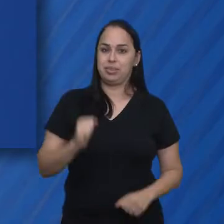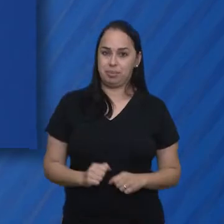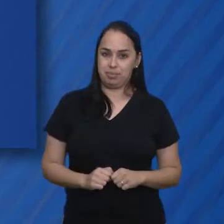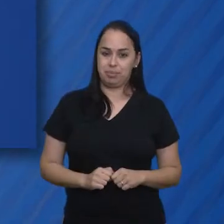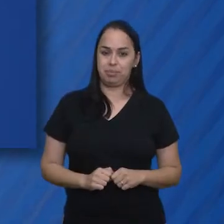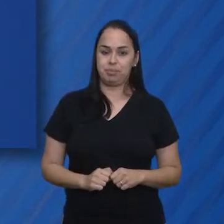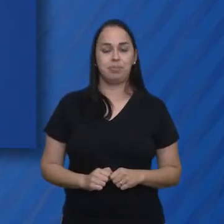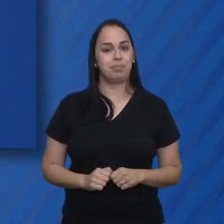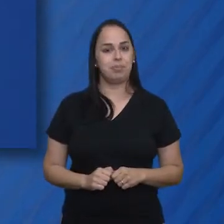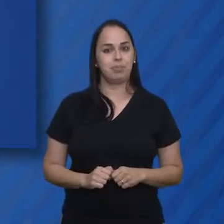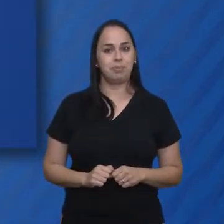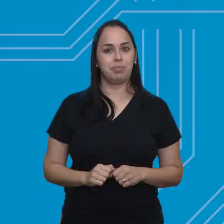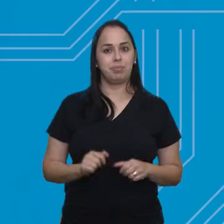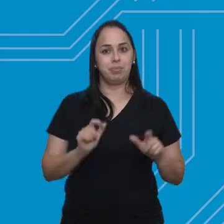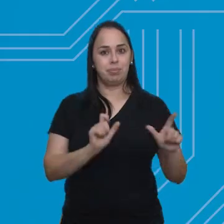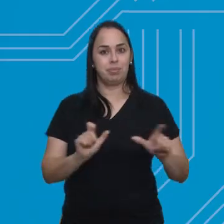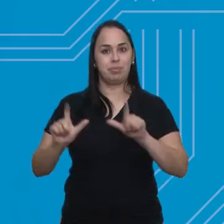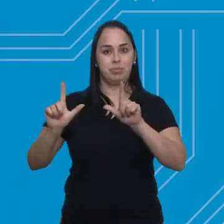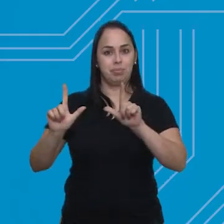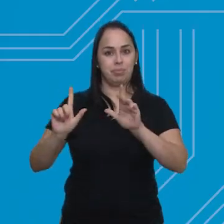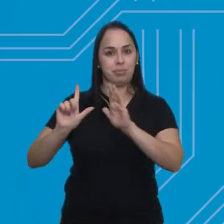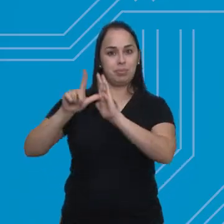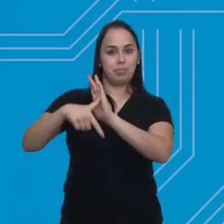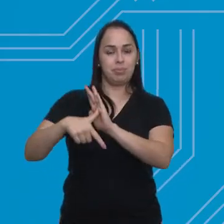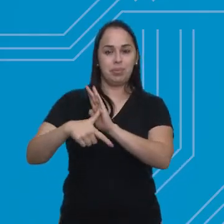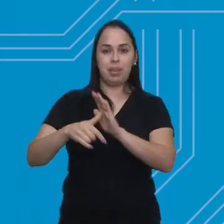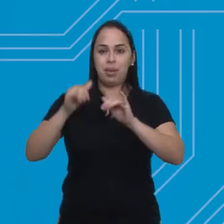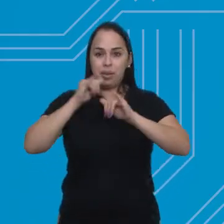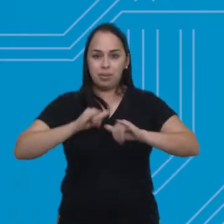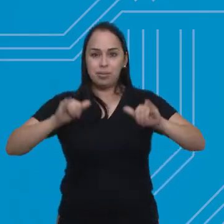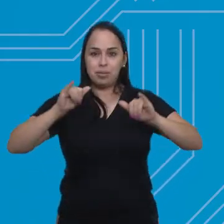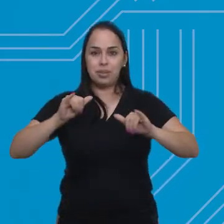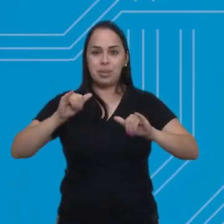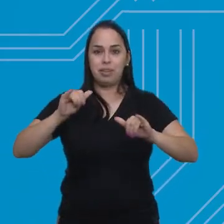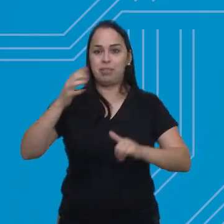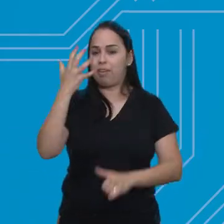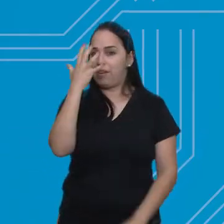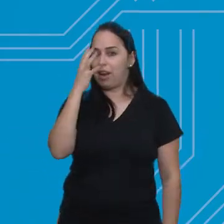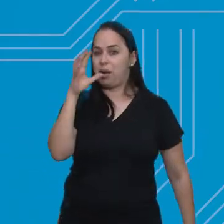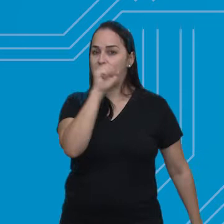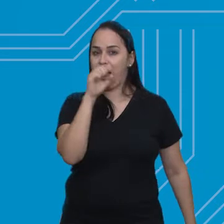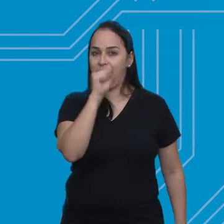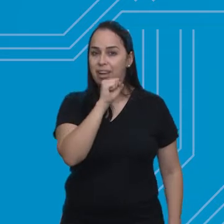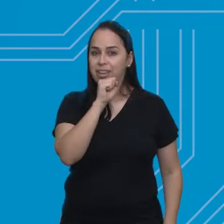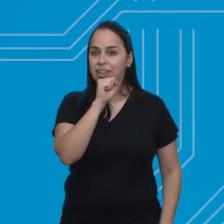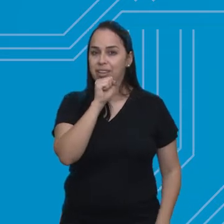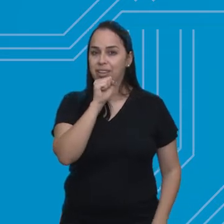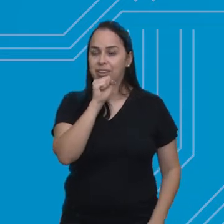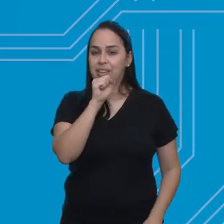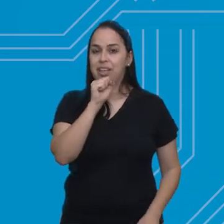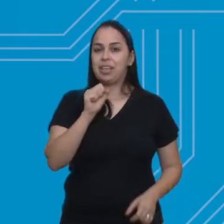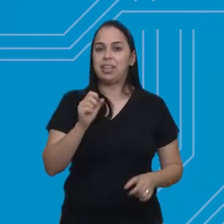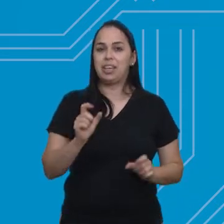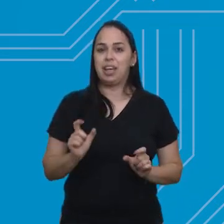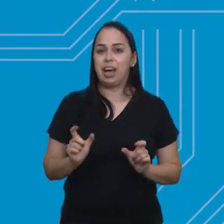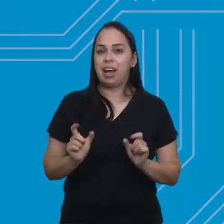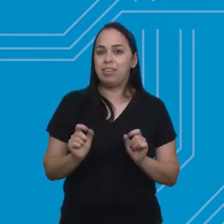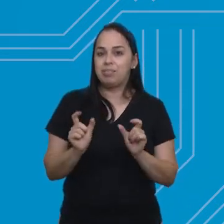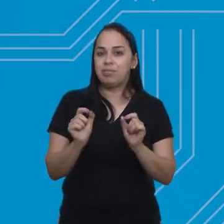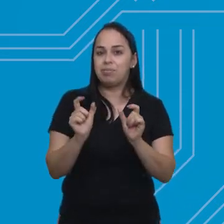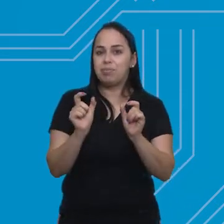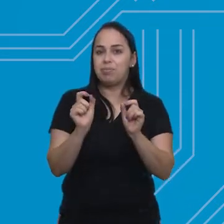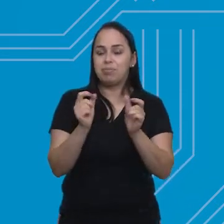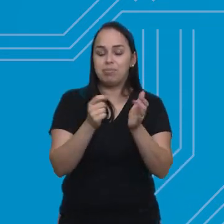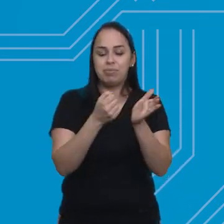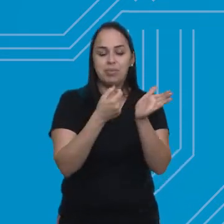mais vidas são salvas. E no próximo bloco você vai conhecer a campanha Fevereiro Laranja, que foca no diagnóstico precoce da